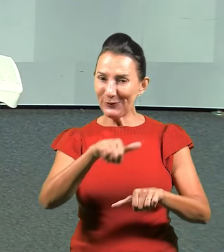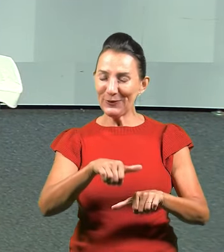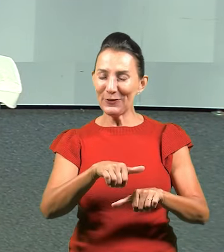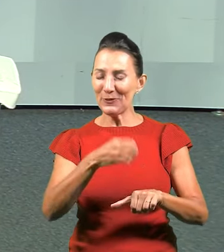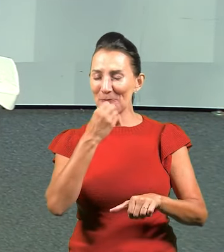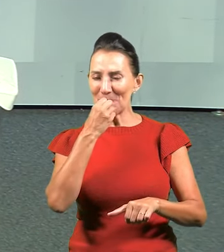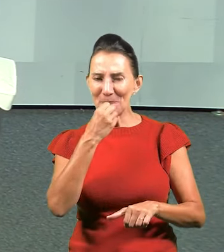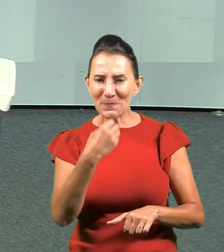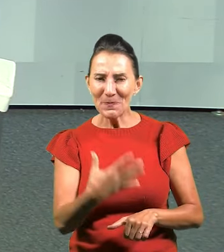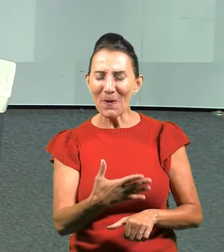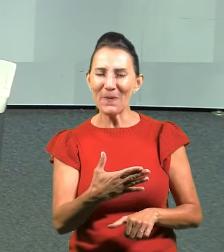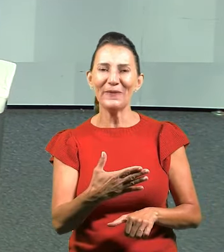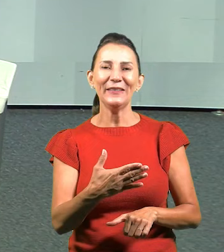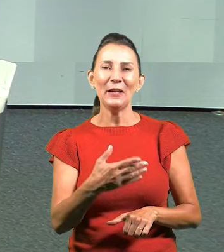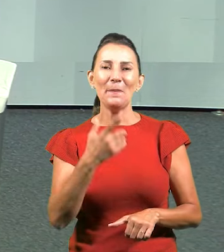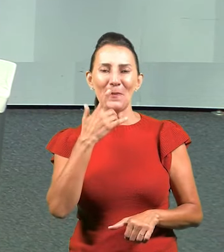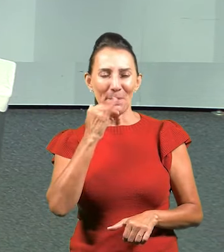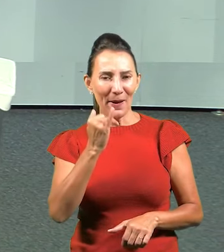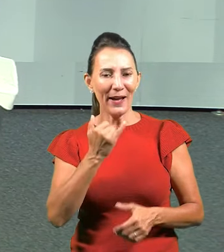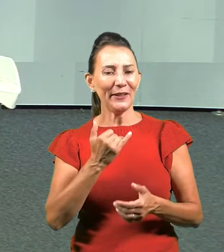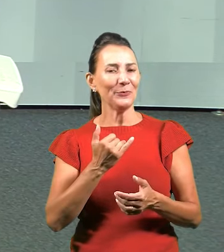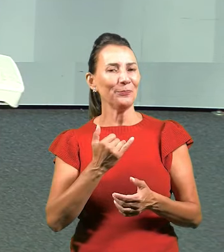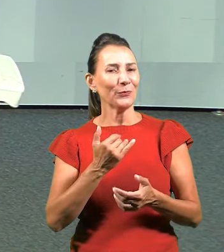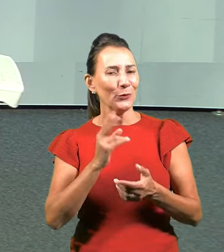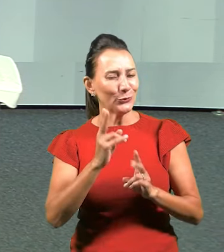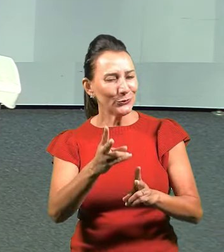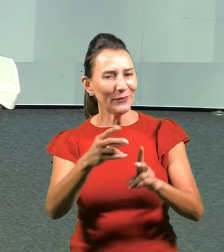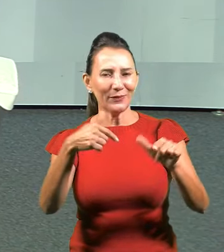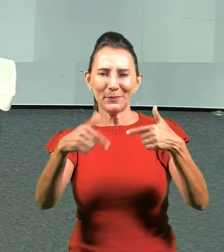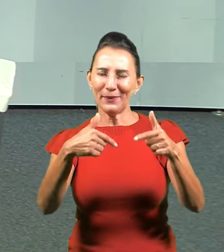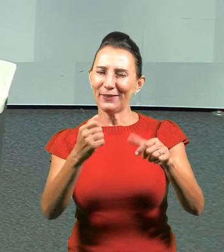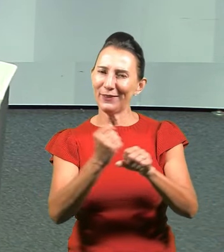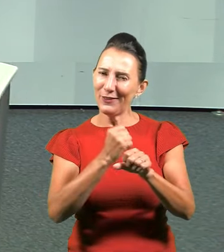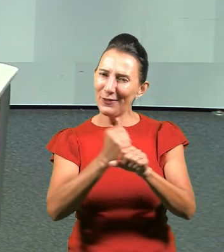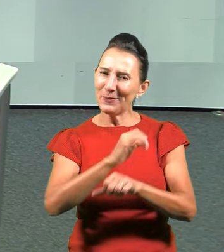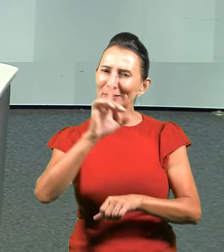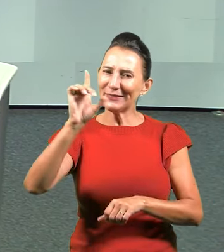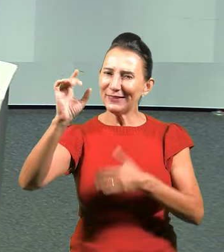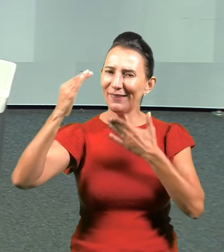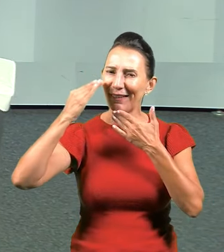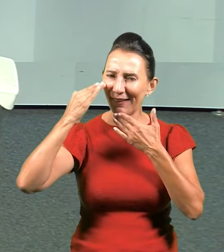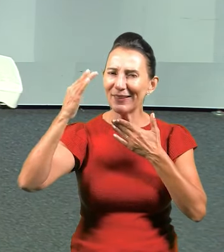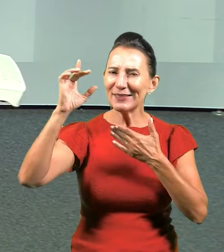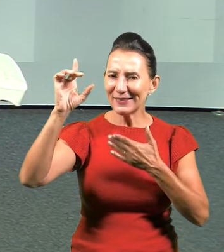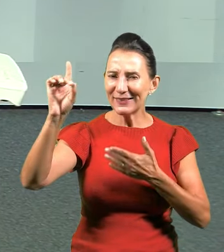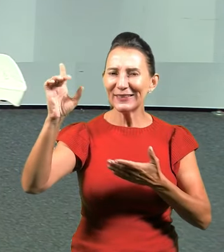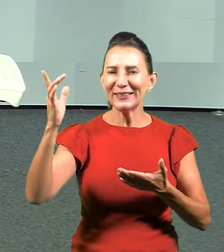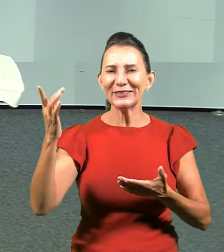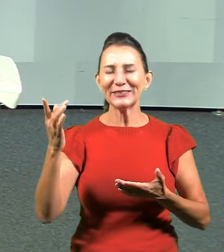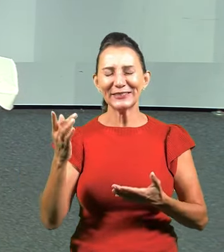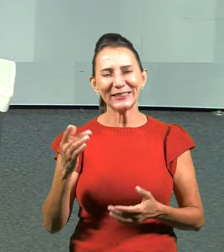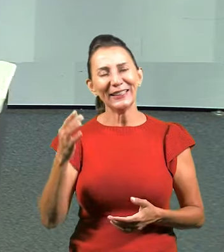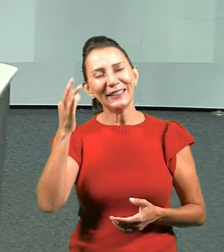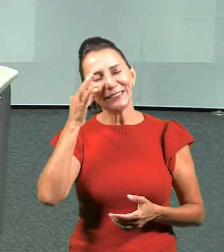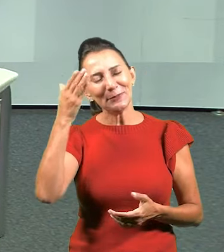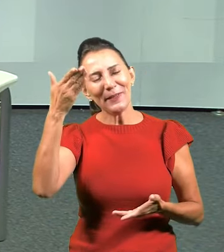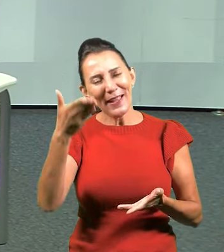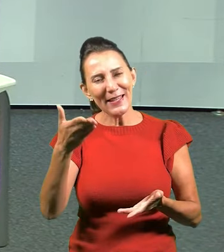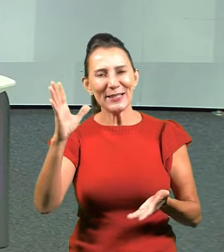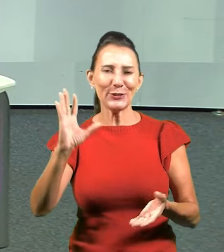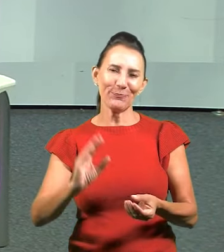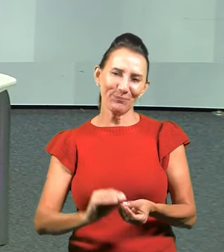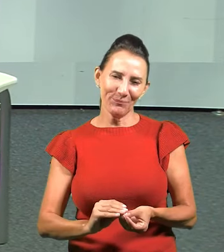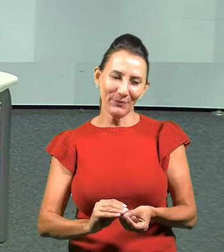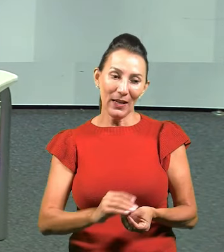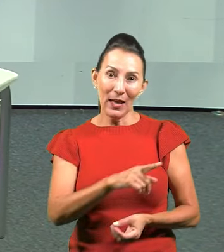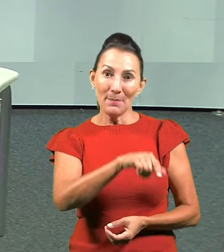meu pai continua trabalhando aqui na obra do Senhor, graças a Deus. E o testemunho é esse. A